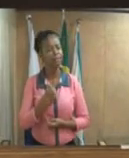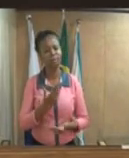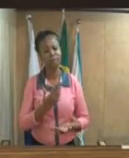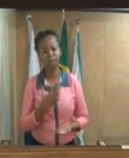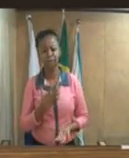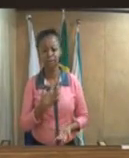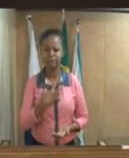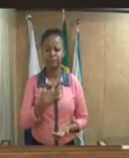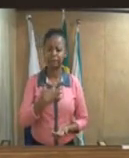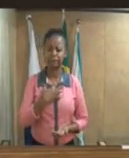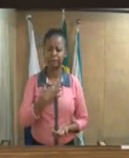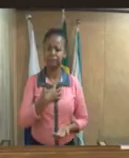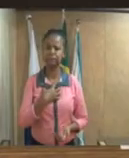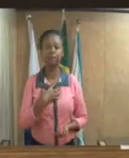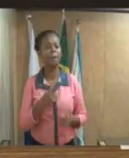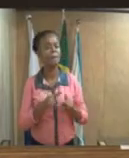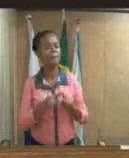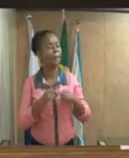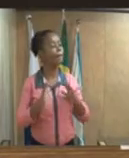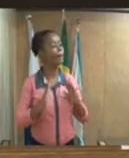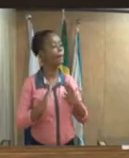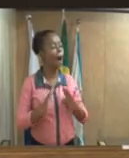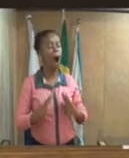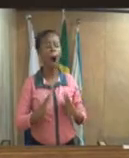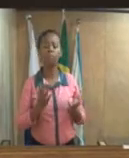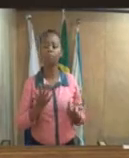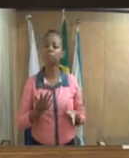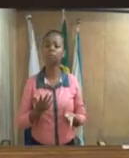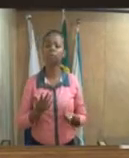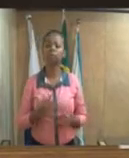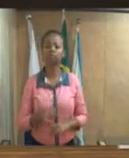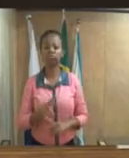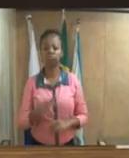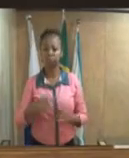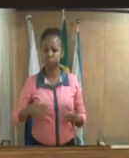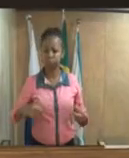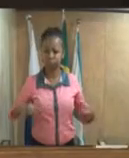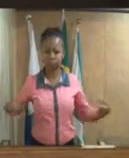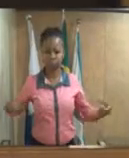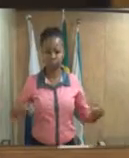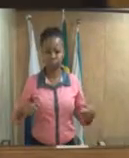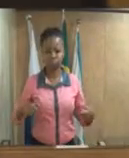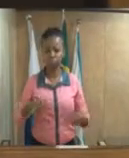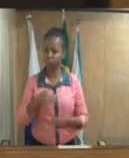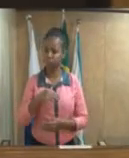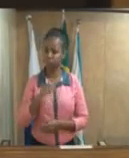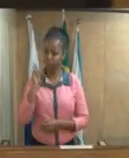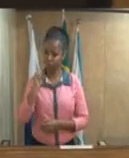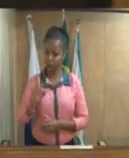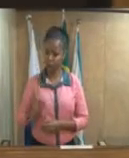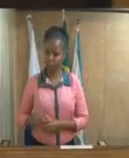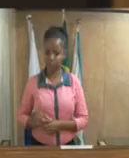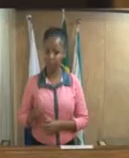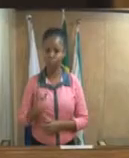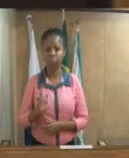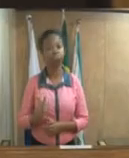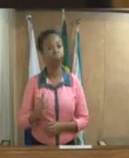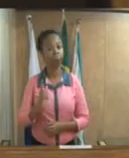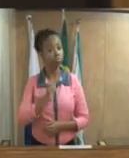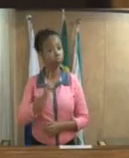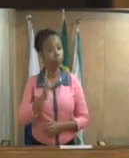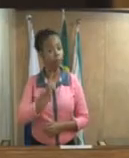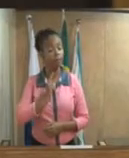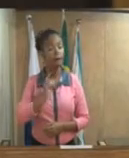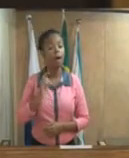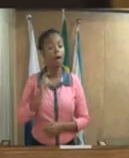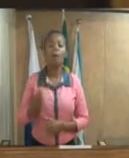com muita tranquilidade na posição que essa mesa diretora tomou na última sessão em